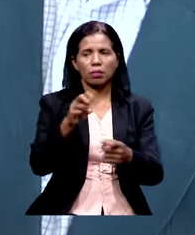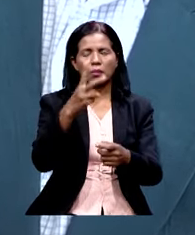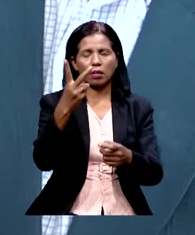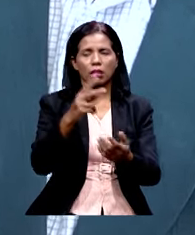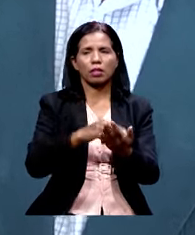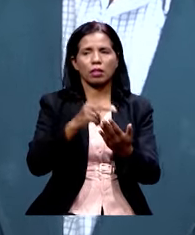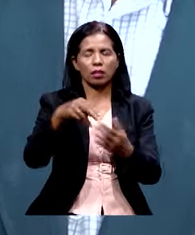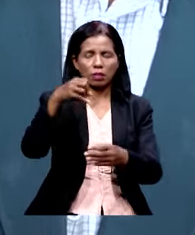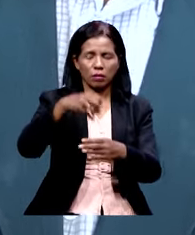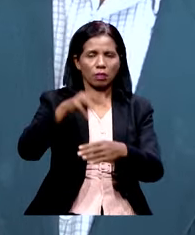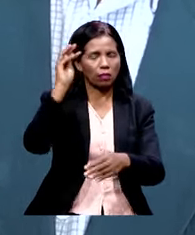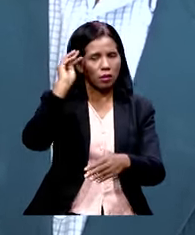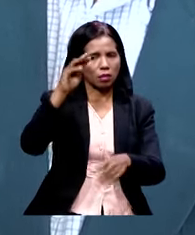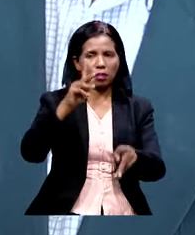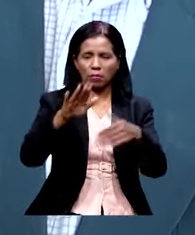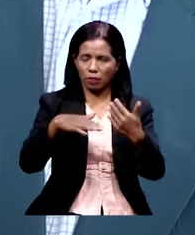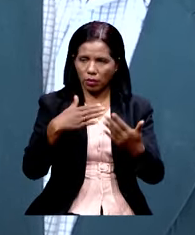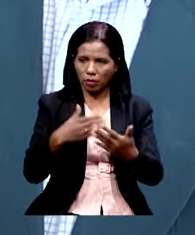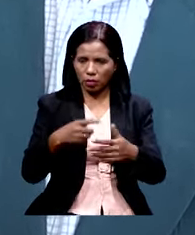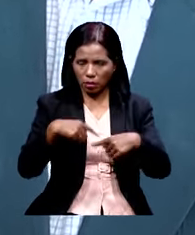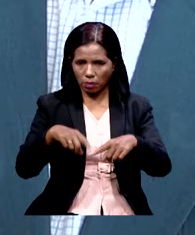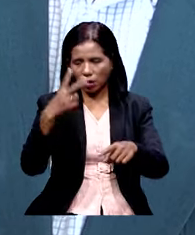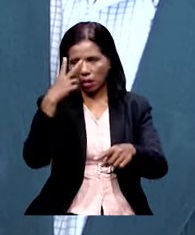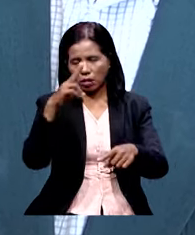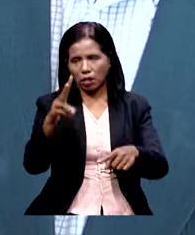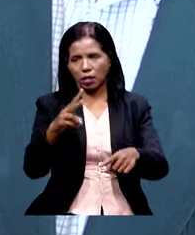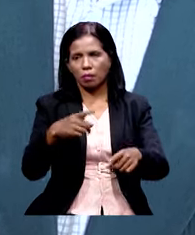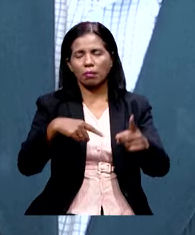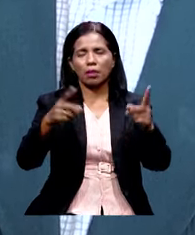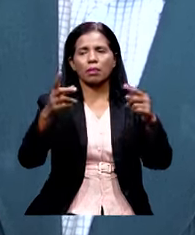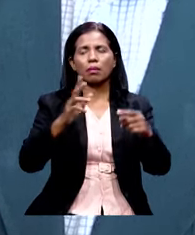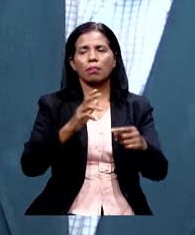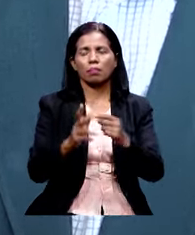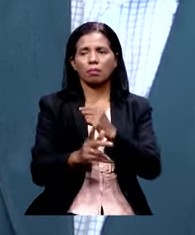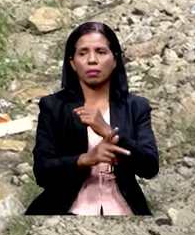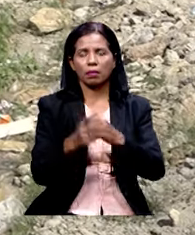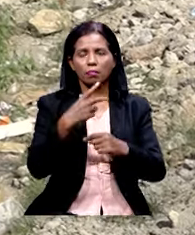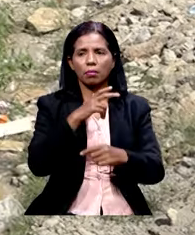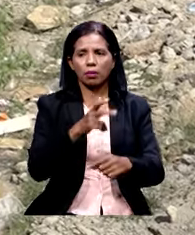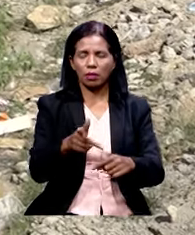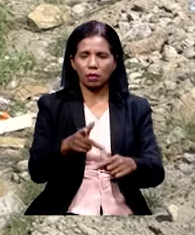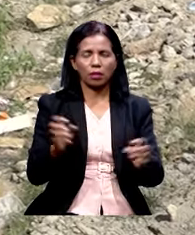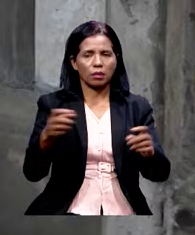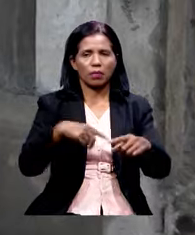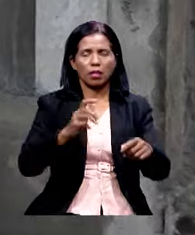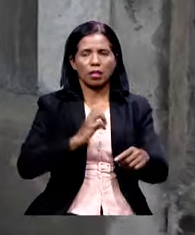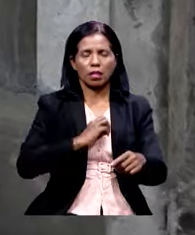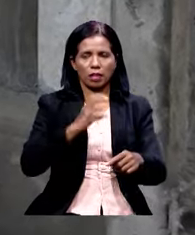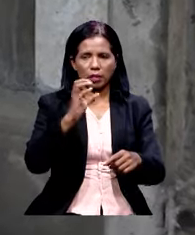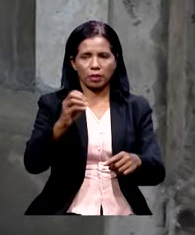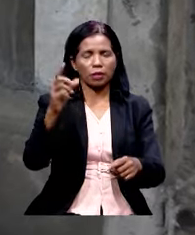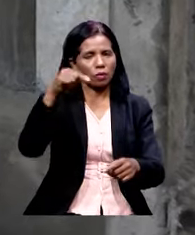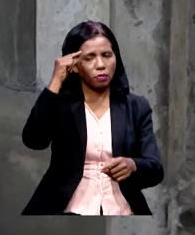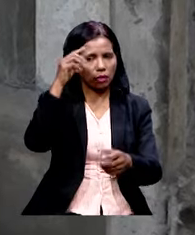inclui ministério ne ema técnico sira. Se ba haré ne ba mai Portugal mo la osia ne ba inaru gale. Antes de governo prevê